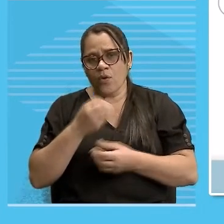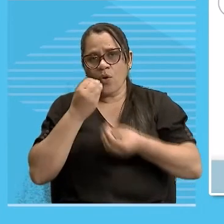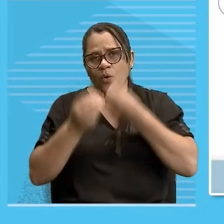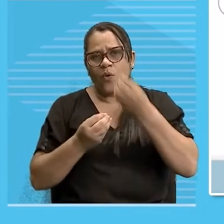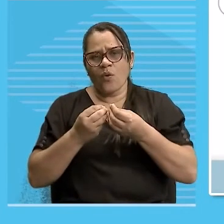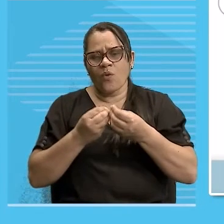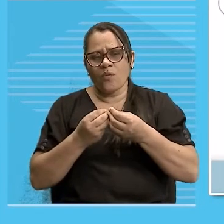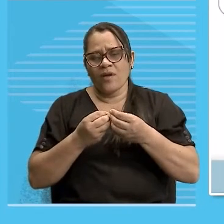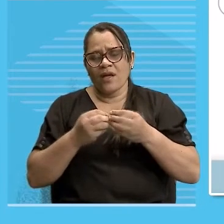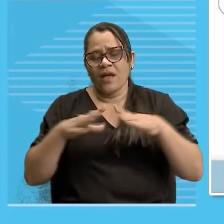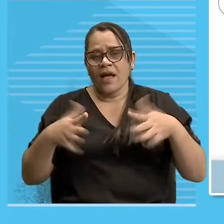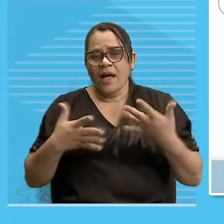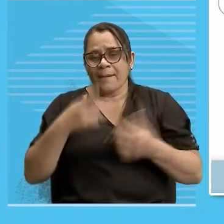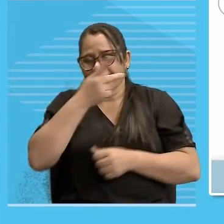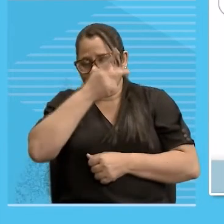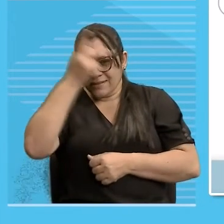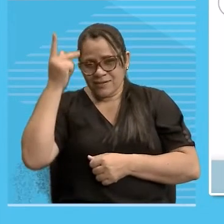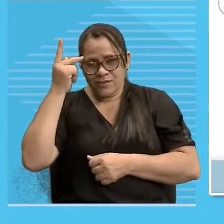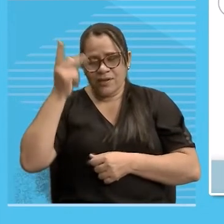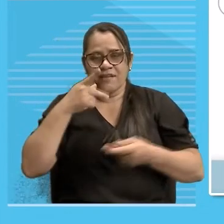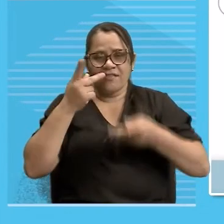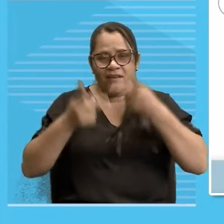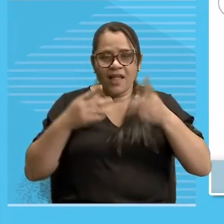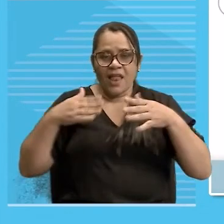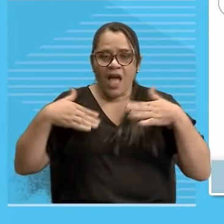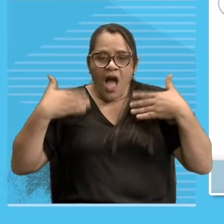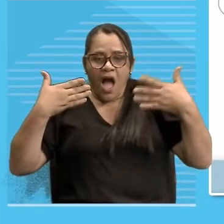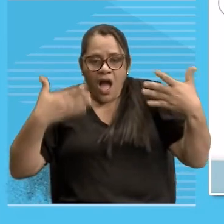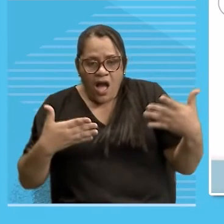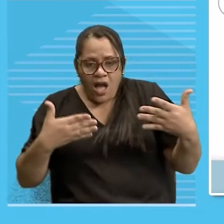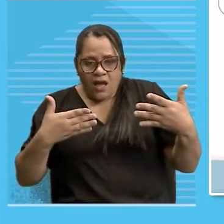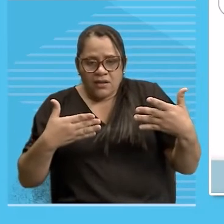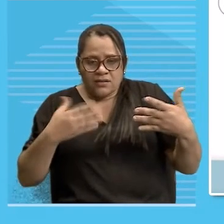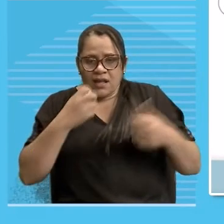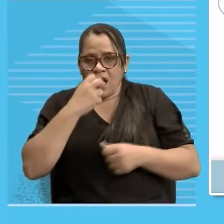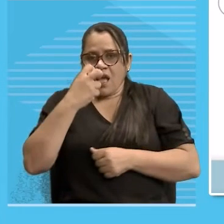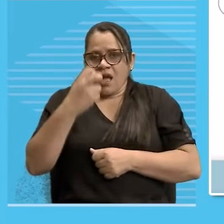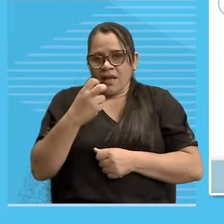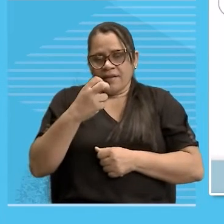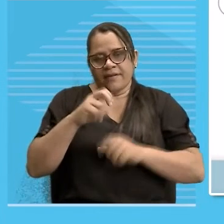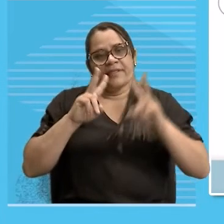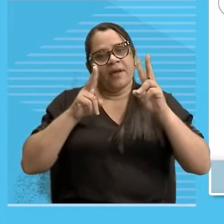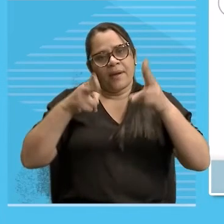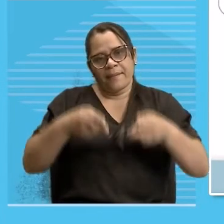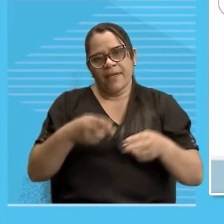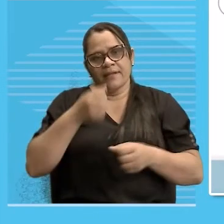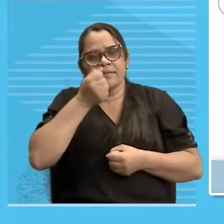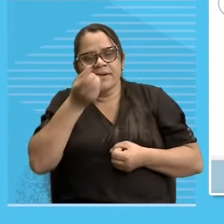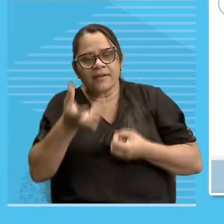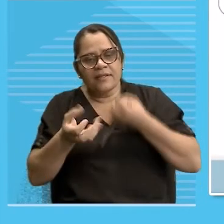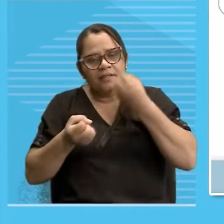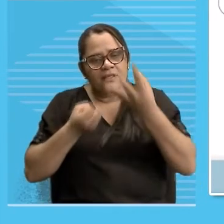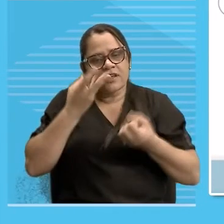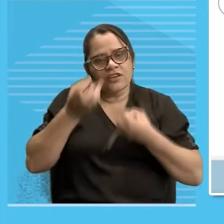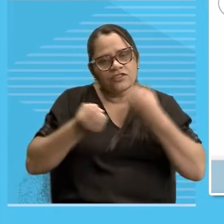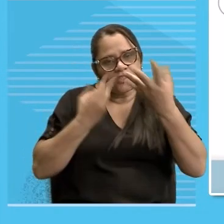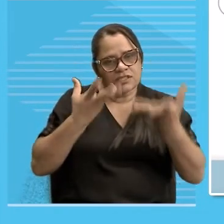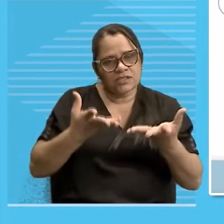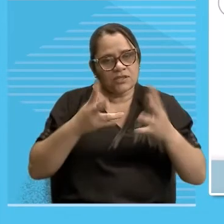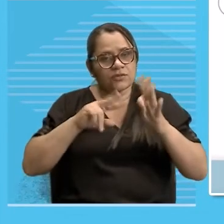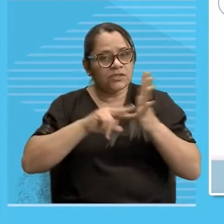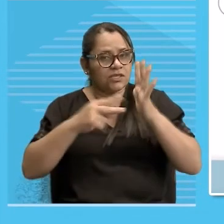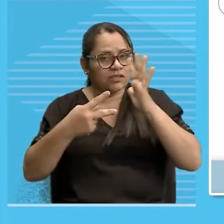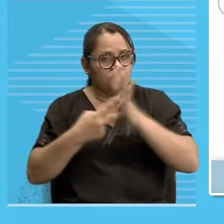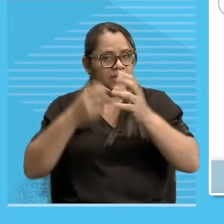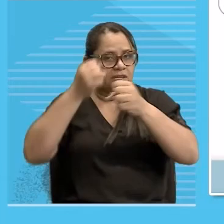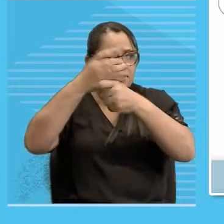Ai, meu Deus, entendi. Surpresa. Ou seja, a mesma interjeição, gente. Isso significa dizer que